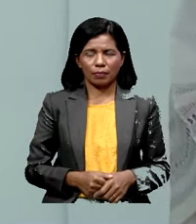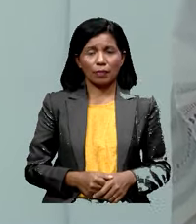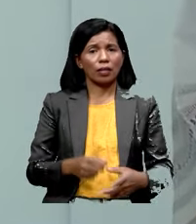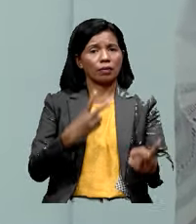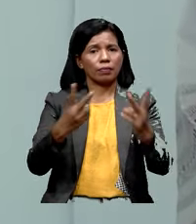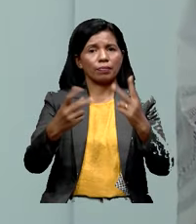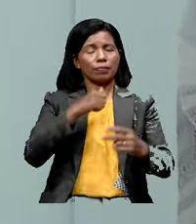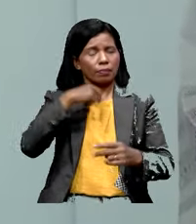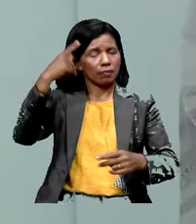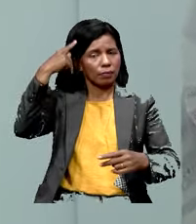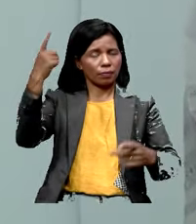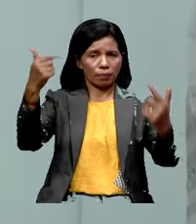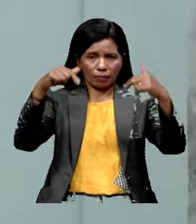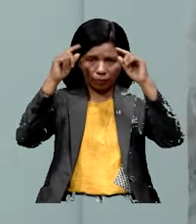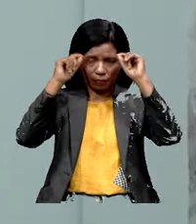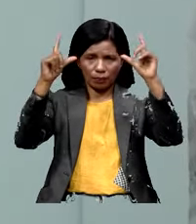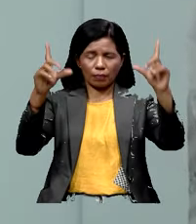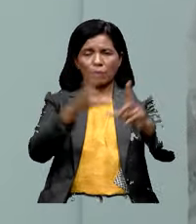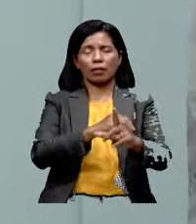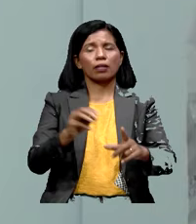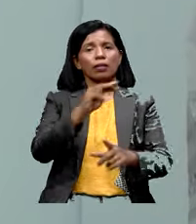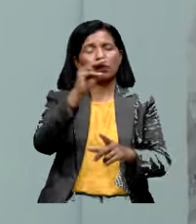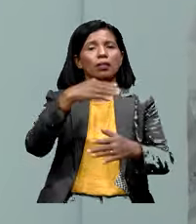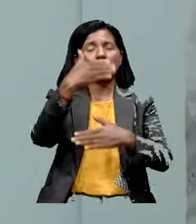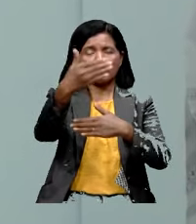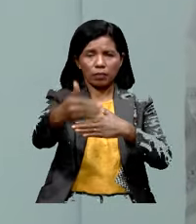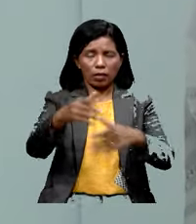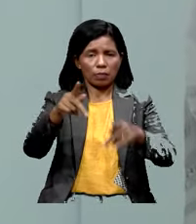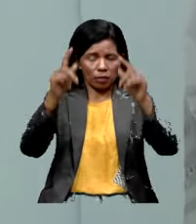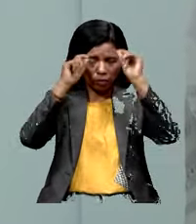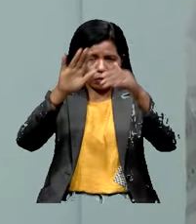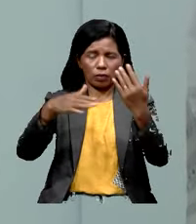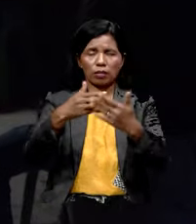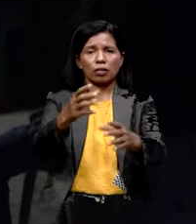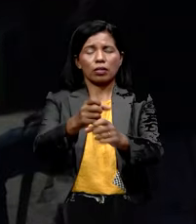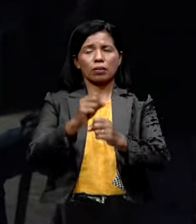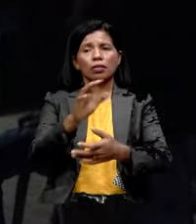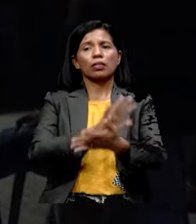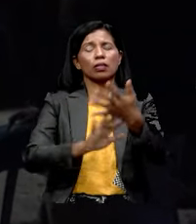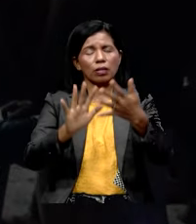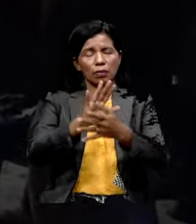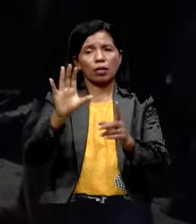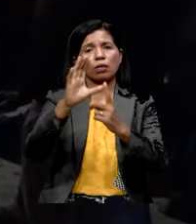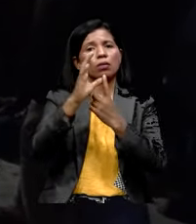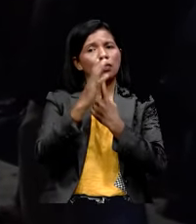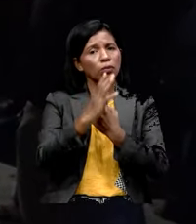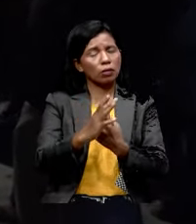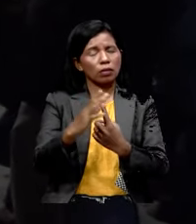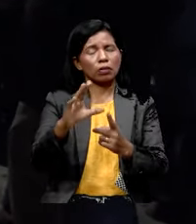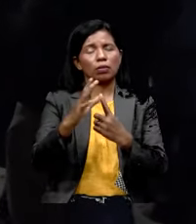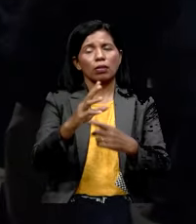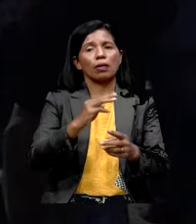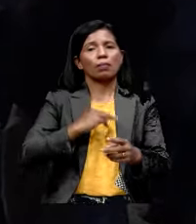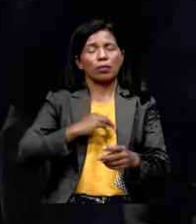Visita sua santidade Papa Francisco Mai Timor-Leste e a semana hoje, Timor Ansira, se simo cerimônia bem-vindo cultural, o se cultura